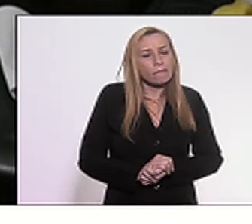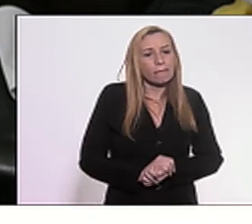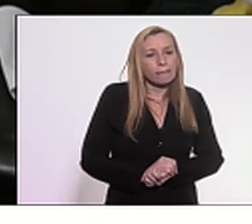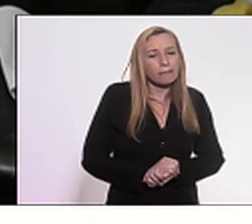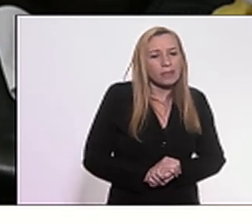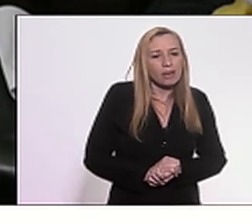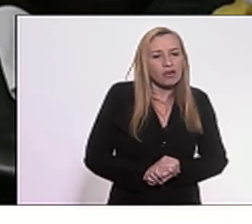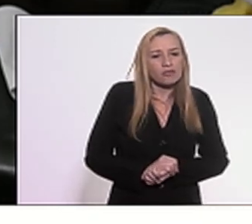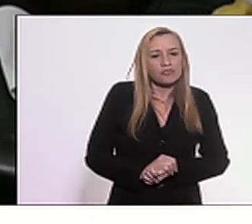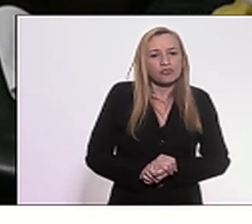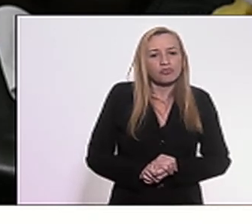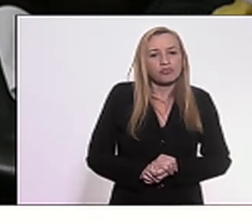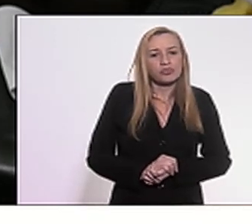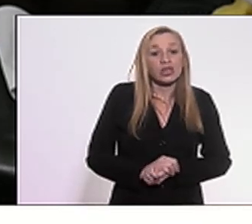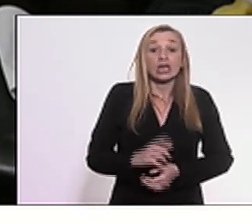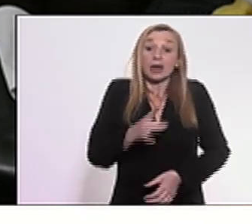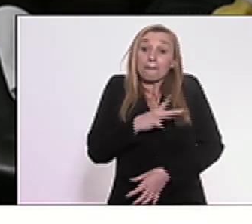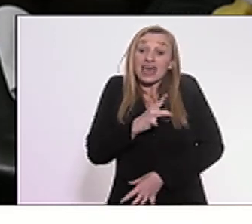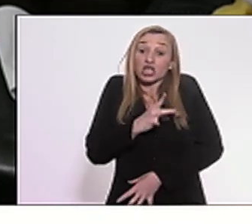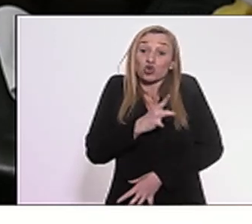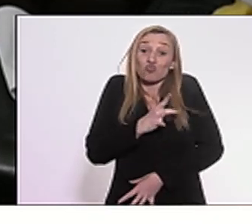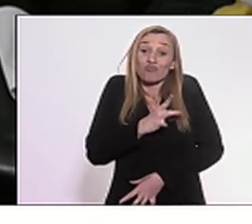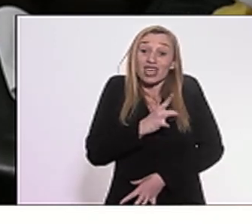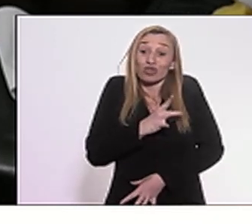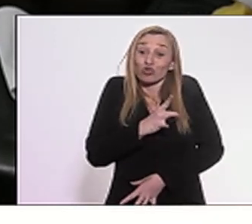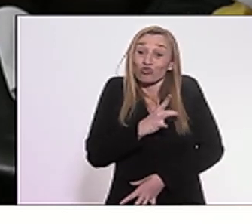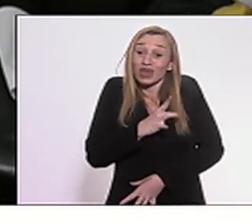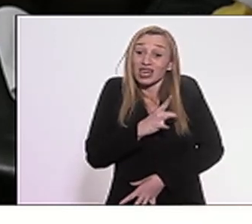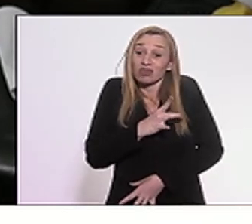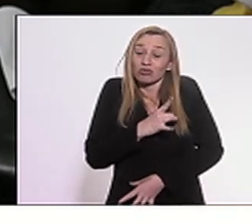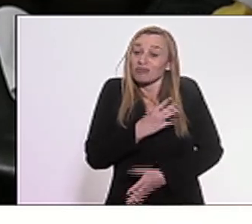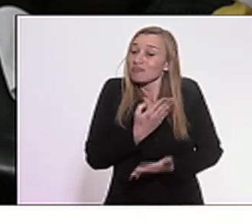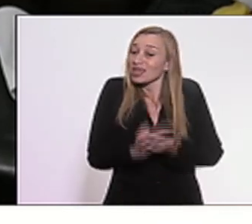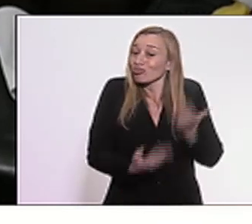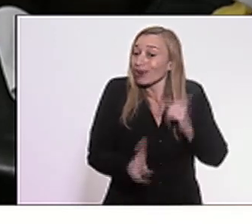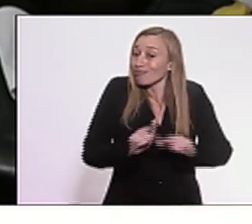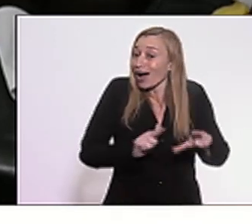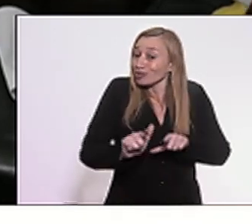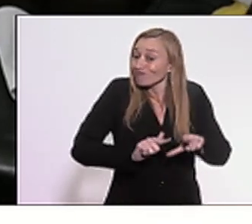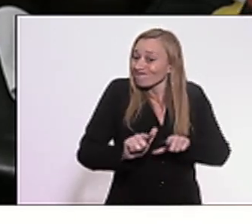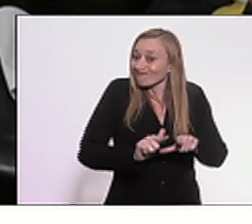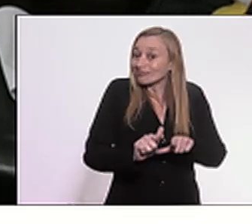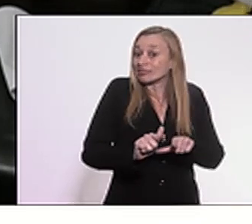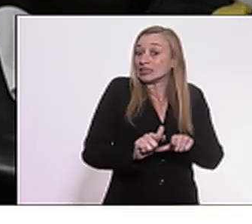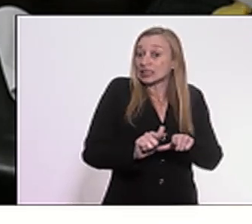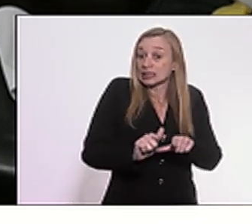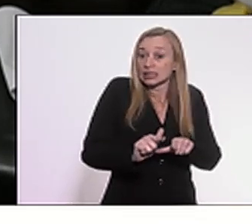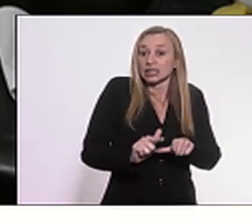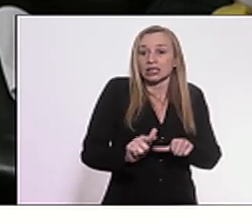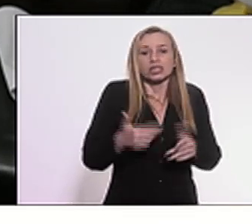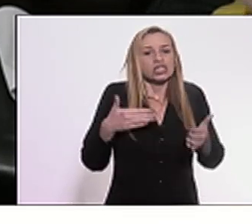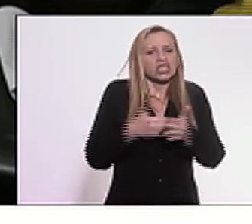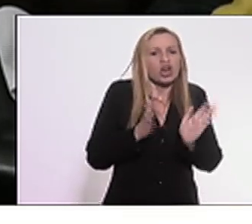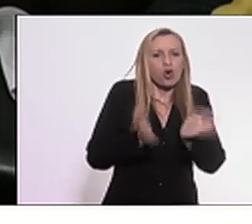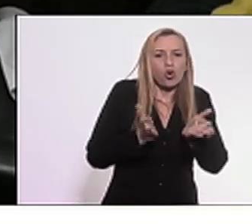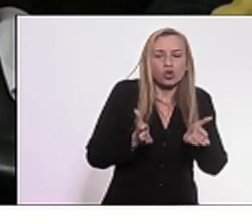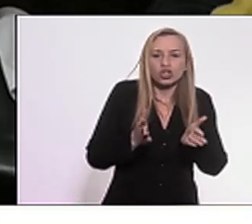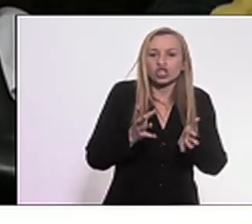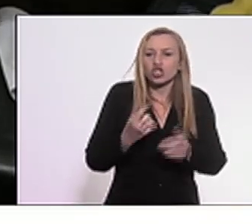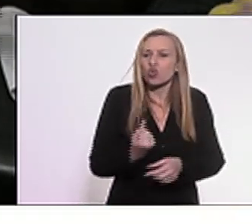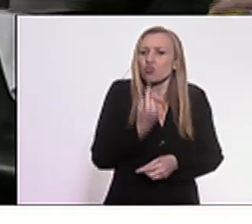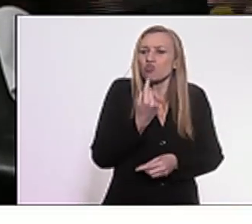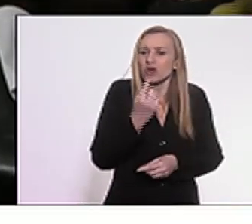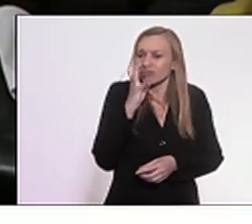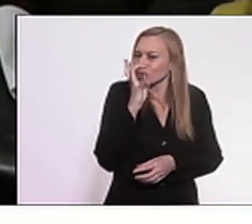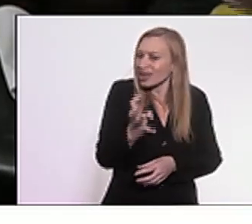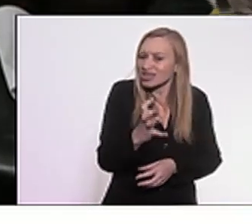tem muito medo de represália, existe um medo de ser queimado dentro da instituição, porque você faz uma denúncia. A gente está... até hoje, a gente não recebeu uma denúncia pelo